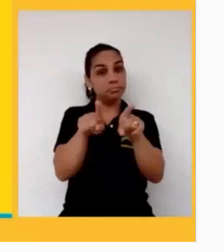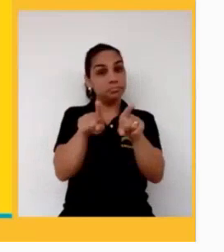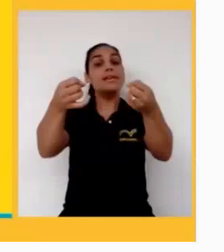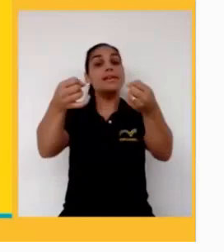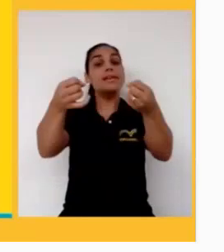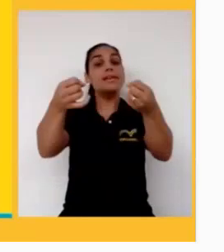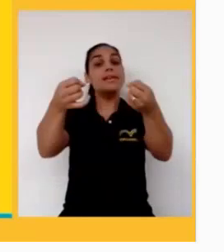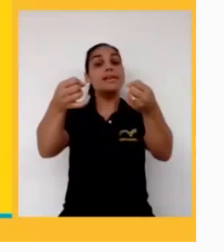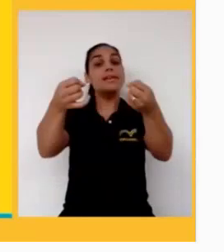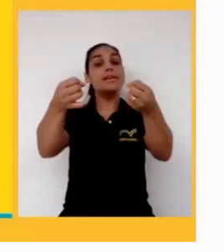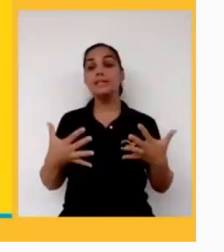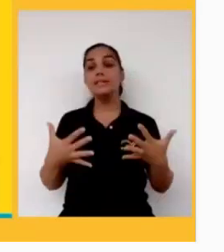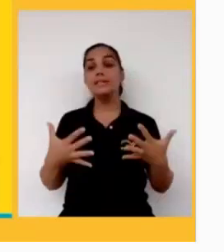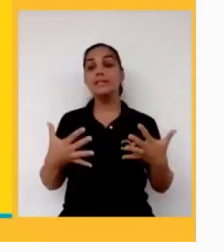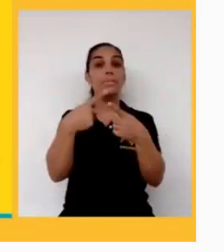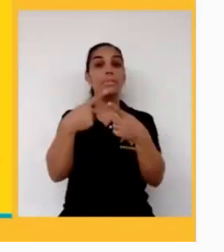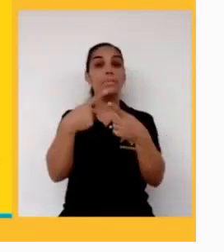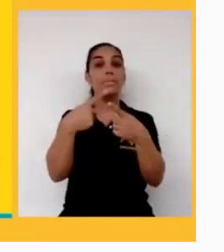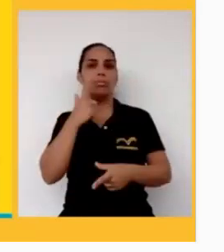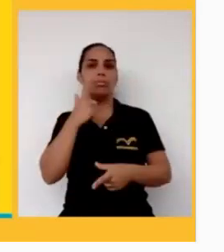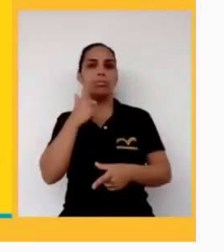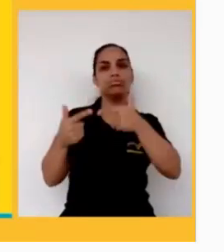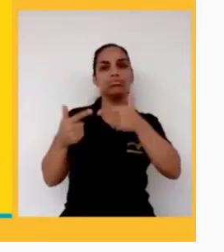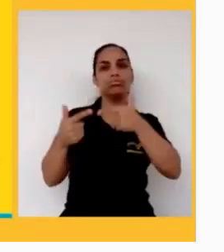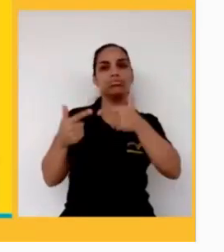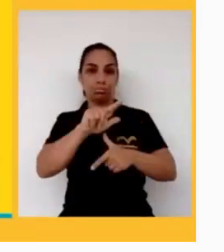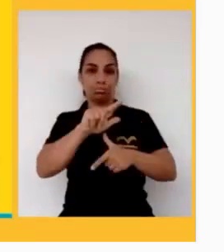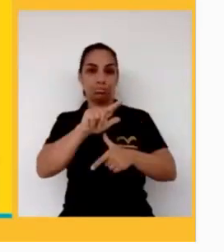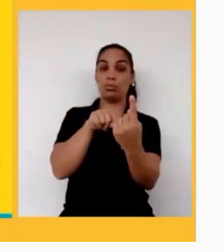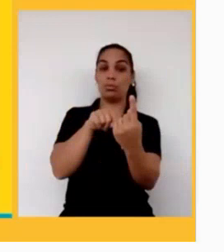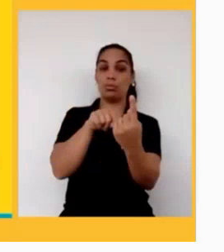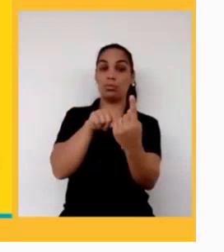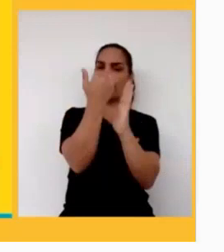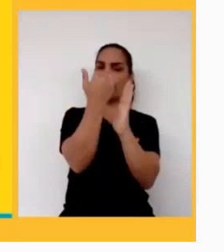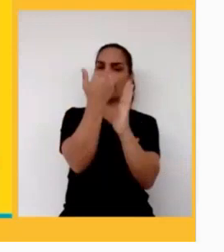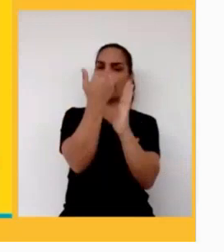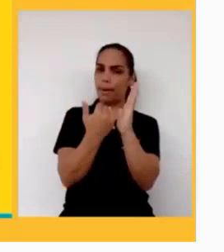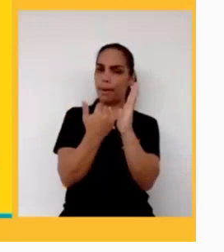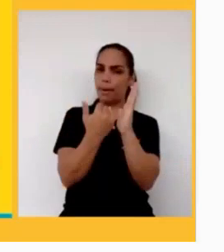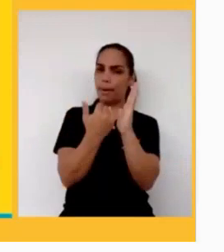destes objetivos ou do objetivo.